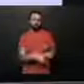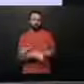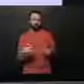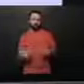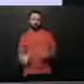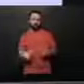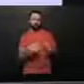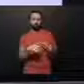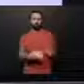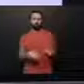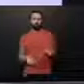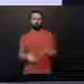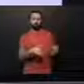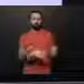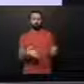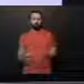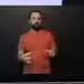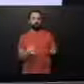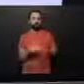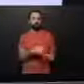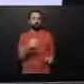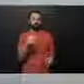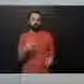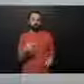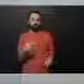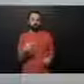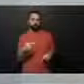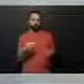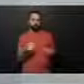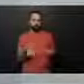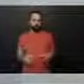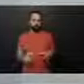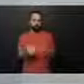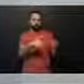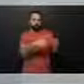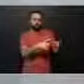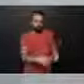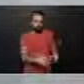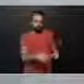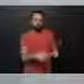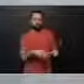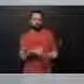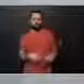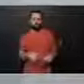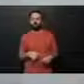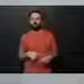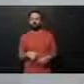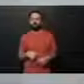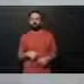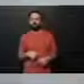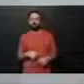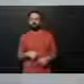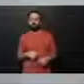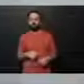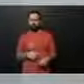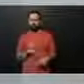3, 4, 5, 6, 7. Ou